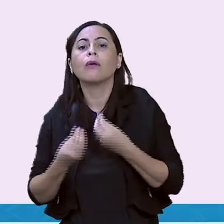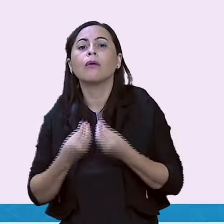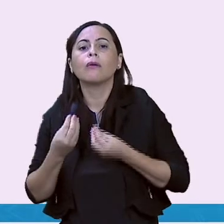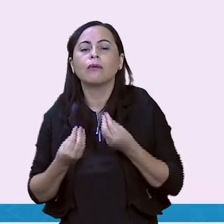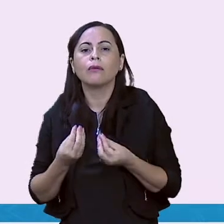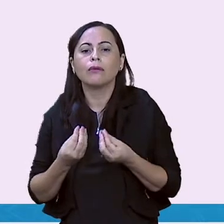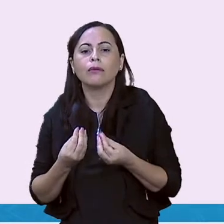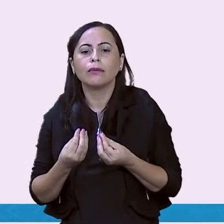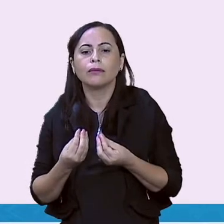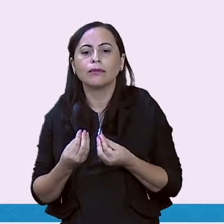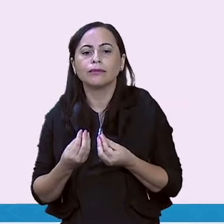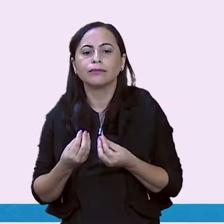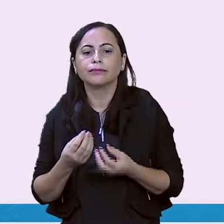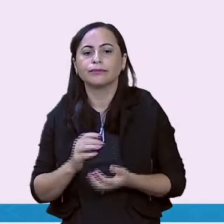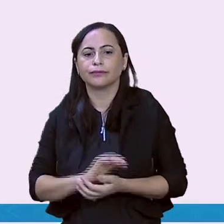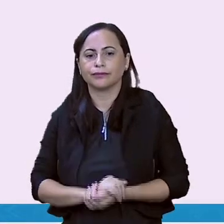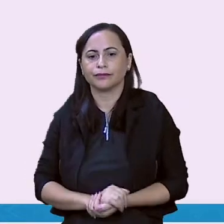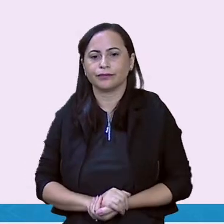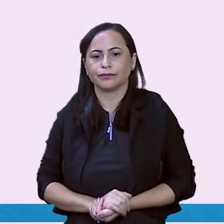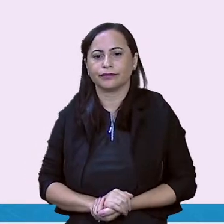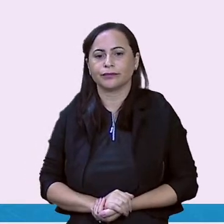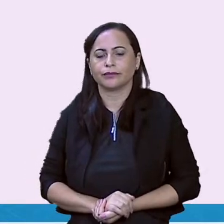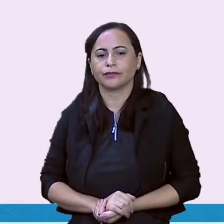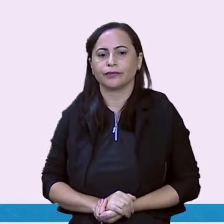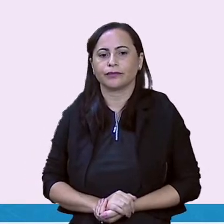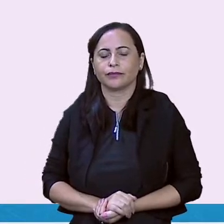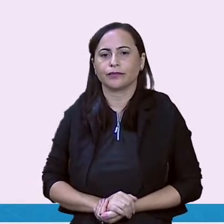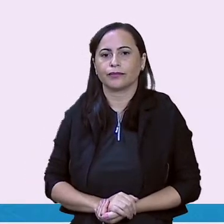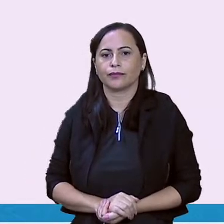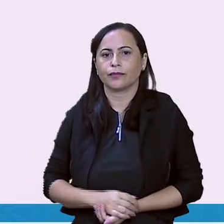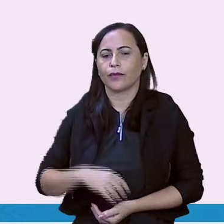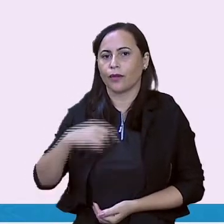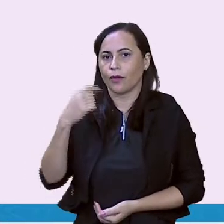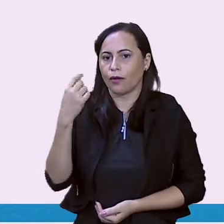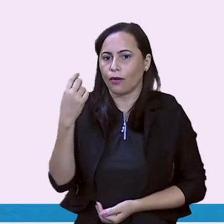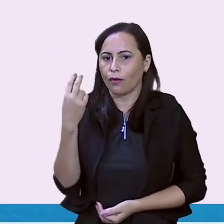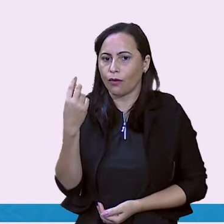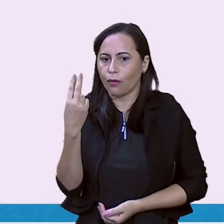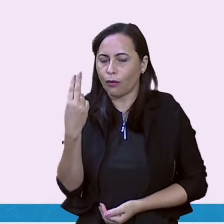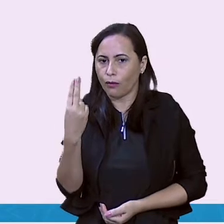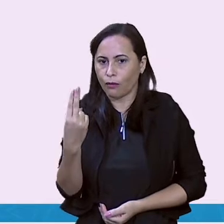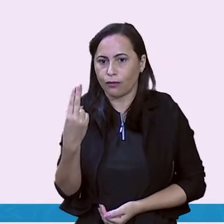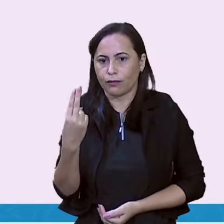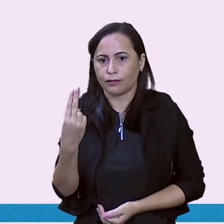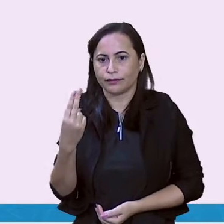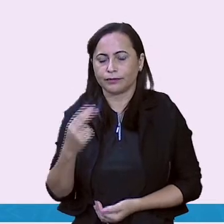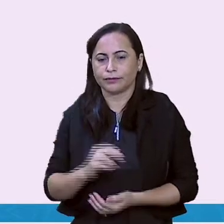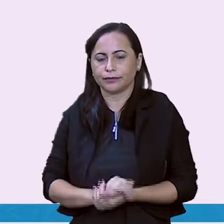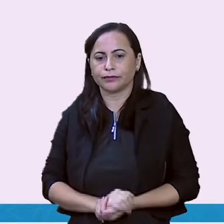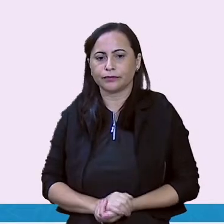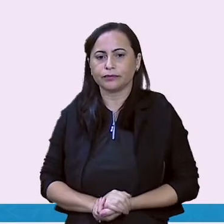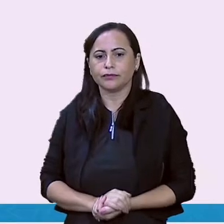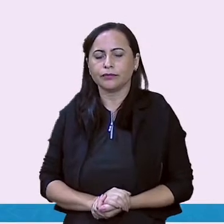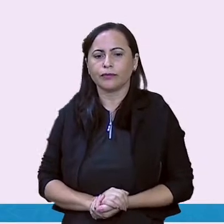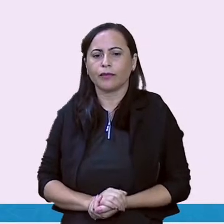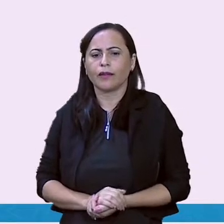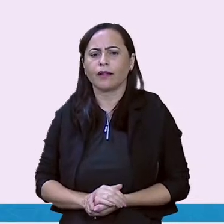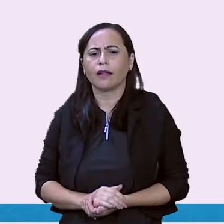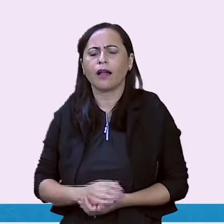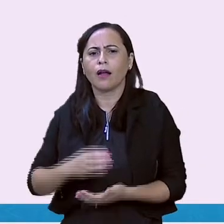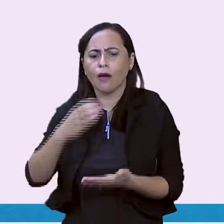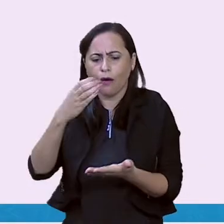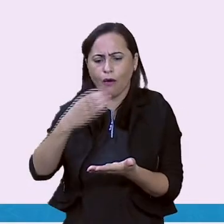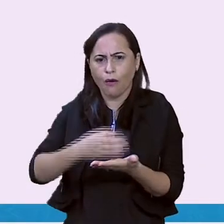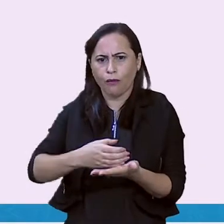um instrumento. Ah, então é pela unidade. Agora o nosso litro do